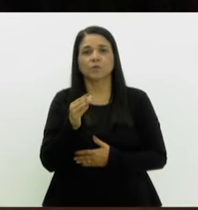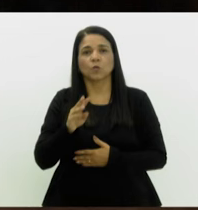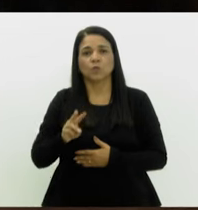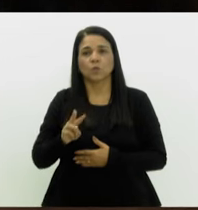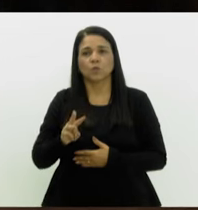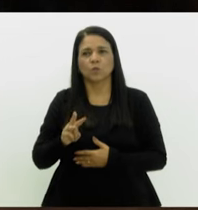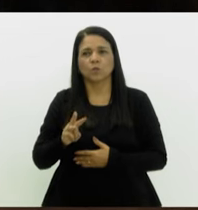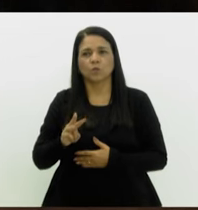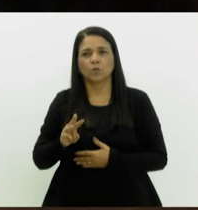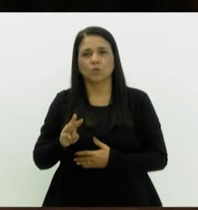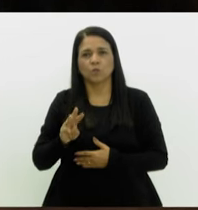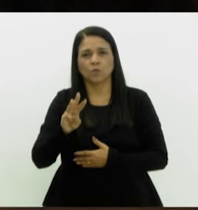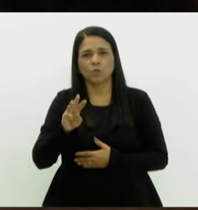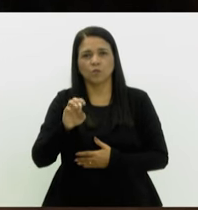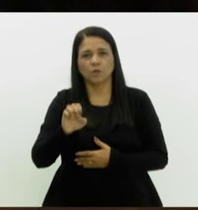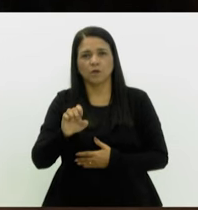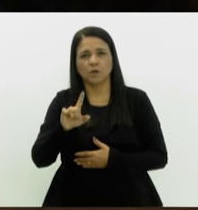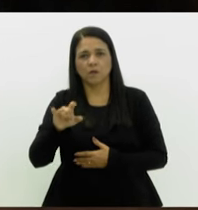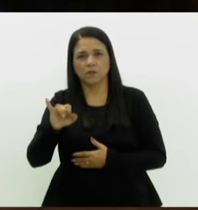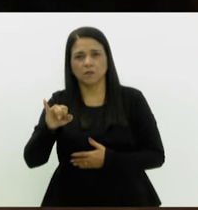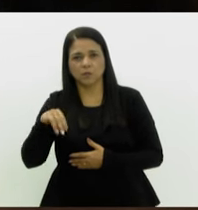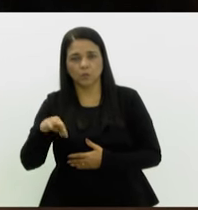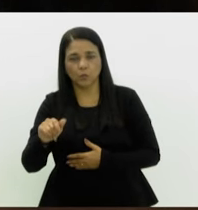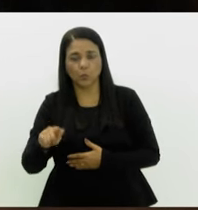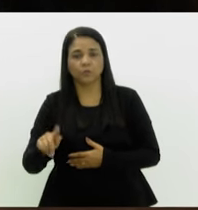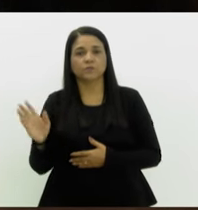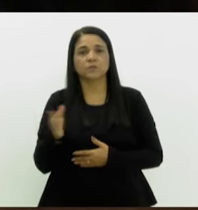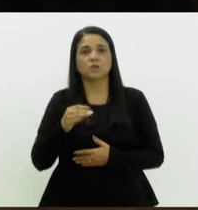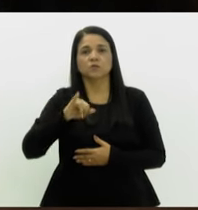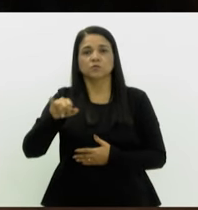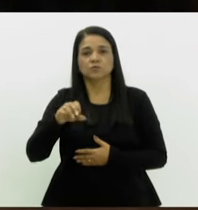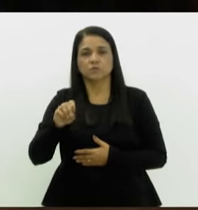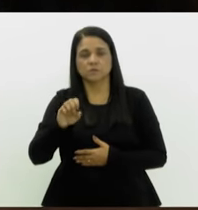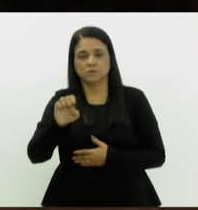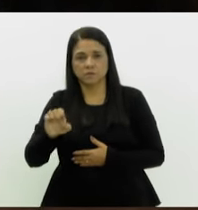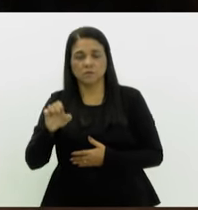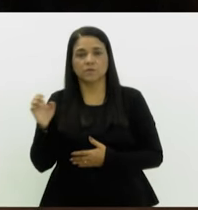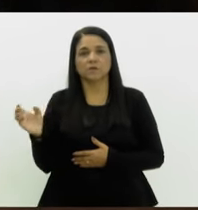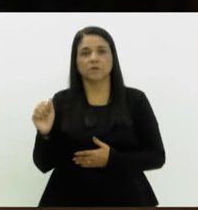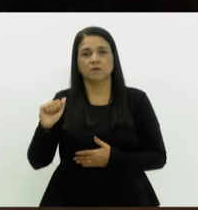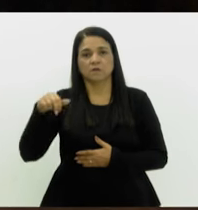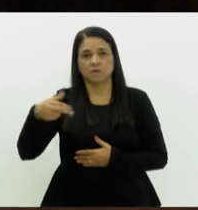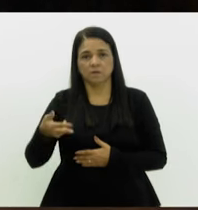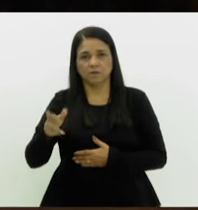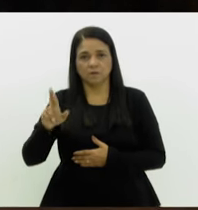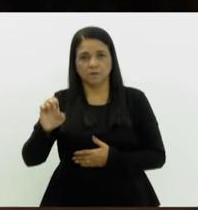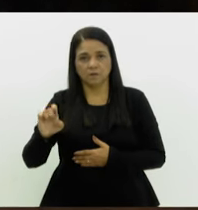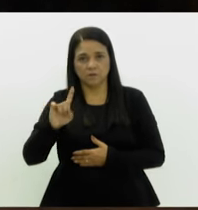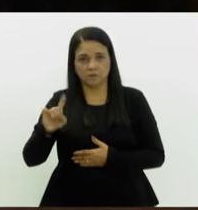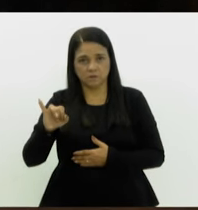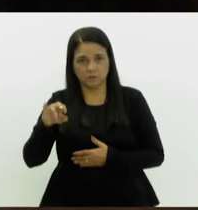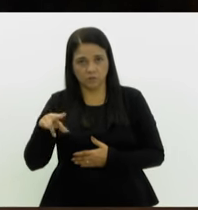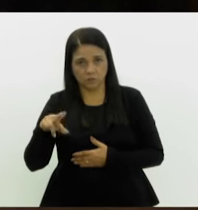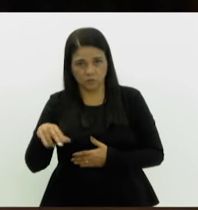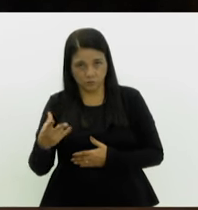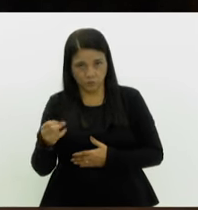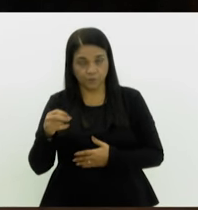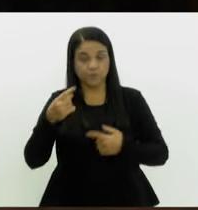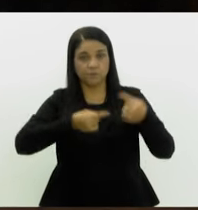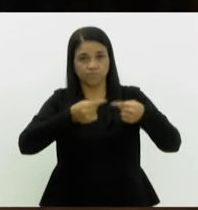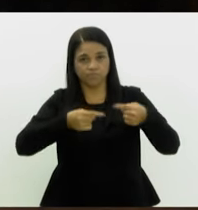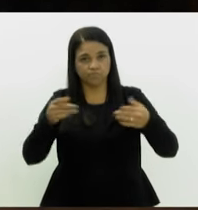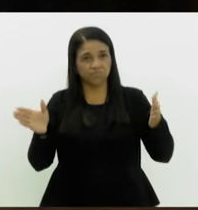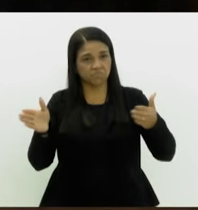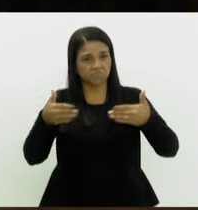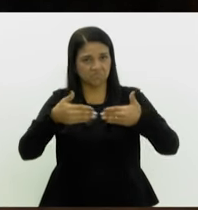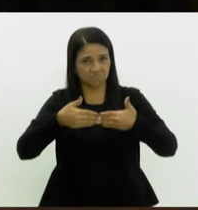Wellington José e Andrezinho Siciliano. Em discussão, não havendo com quem queira